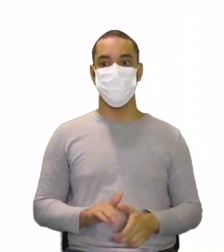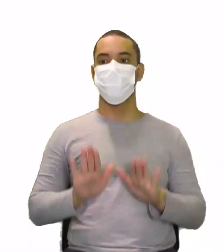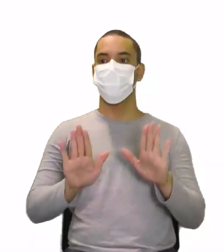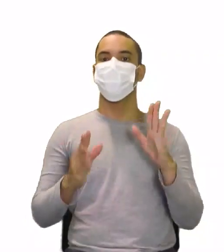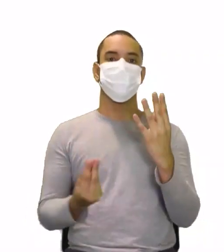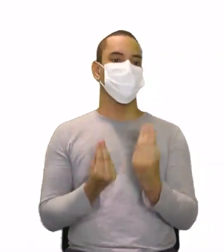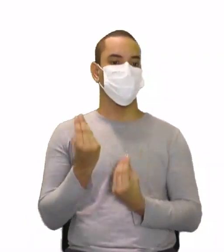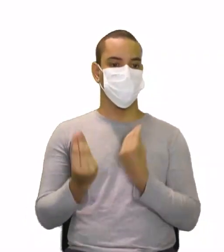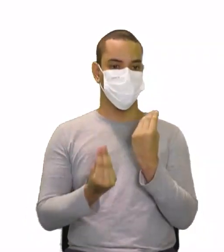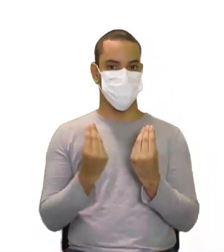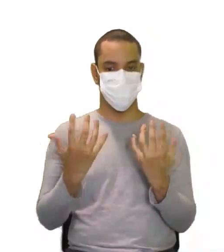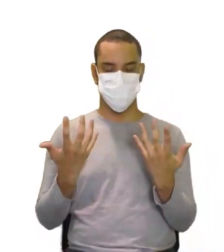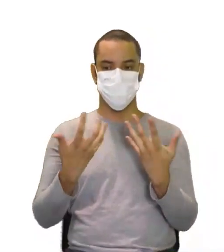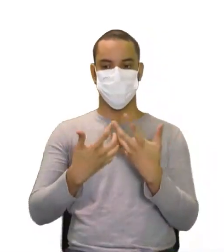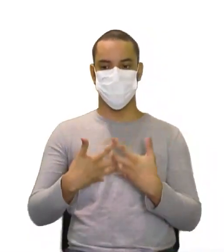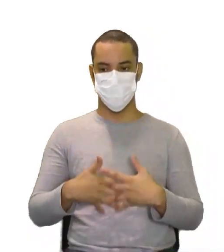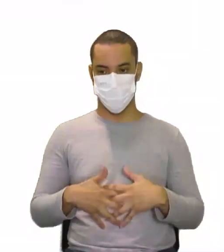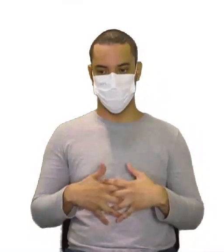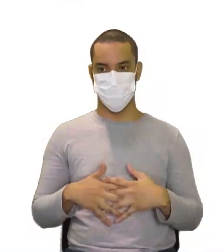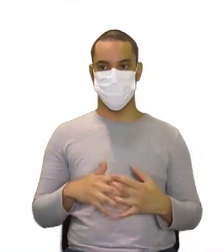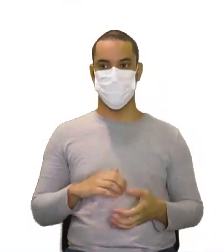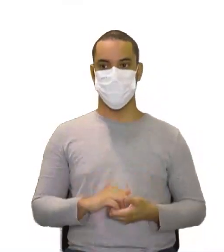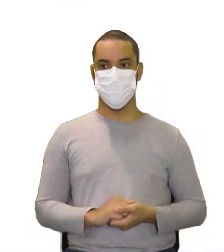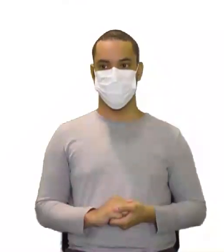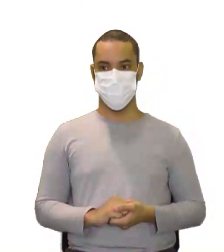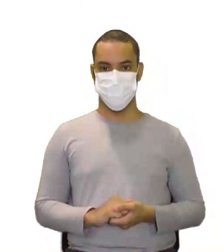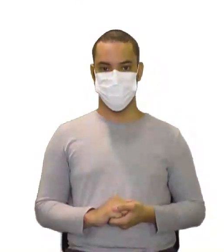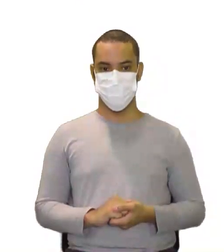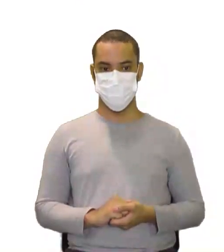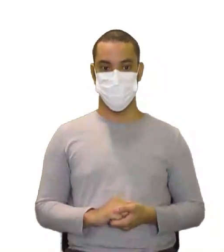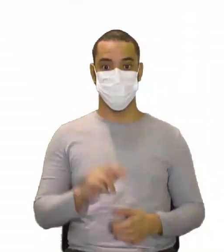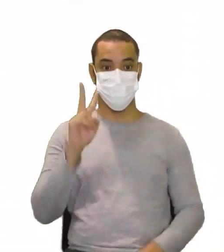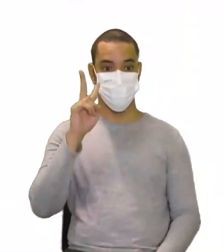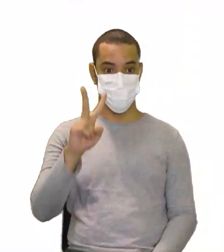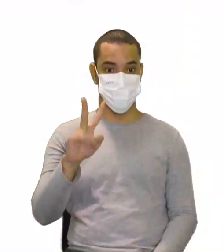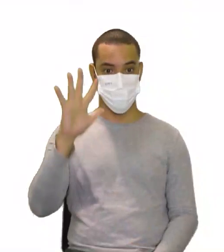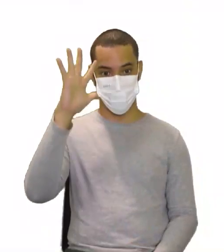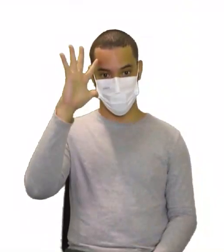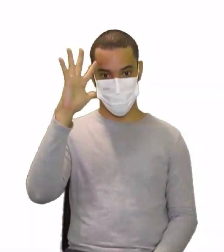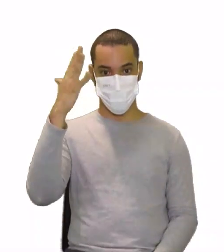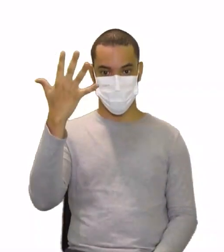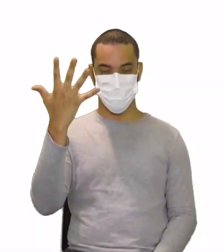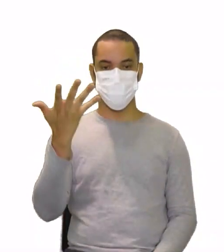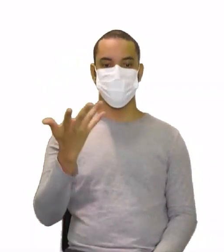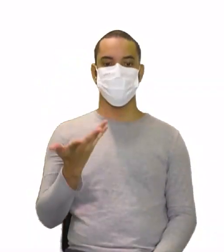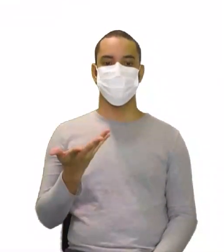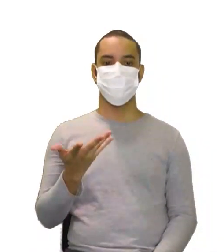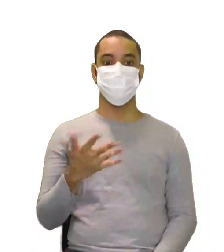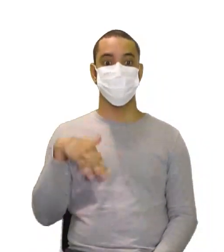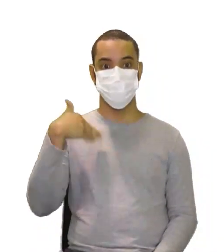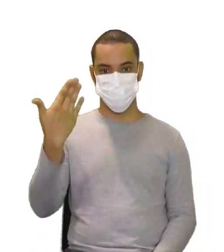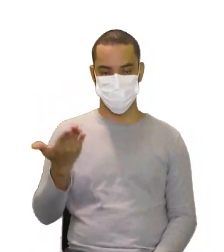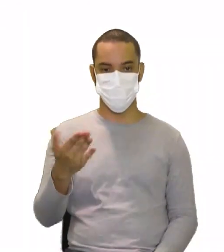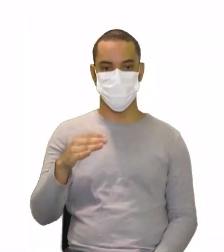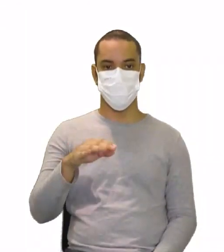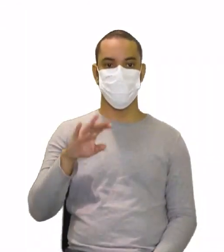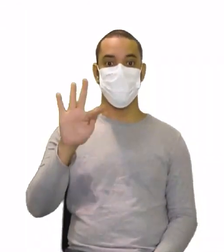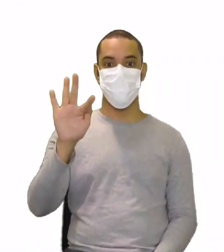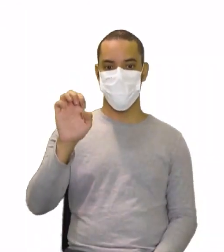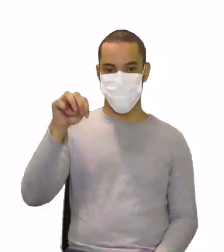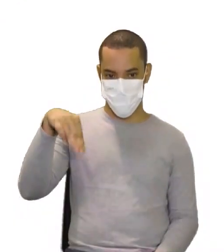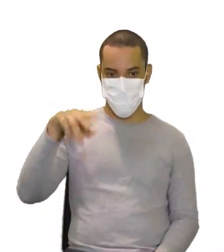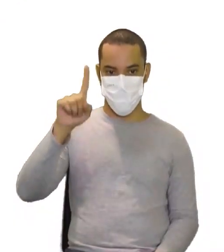é que vai ficar aí? Vamos lá acompanhar a resolução. Bom, a FEM é